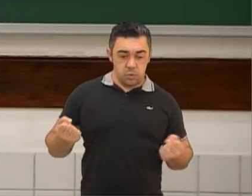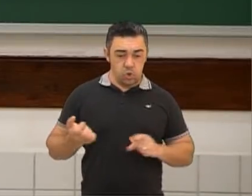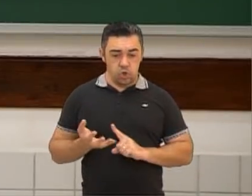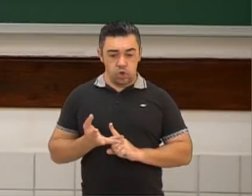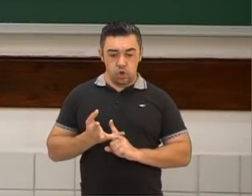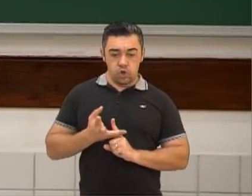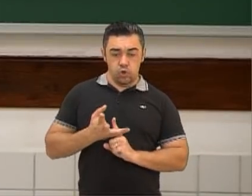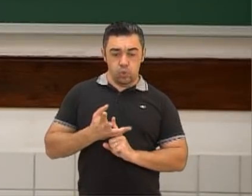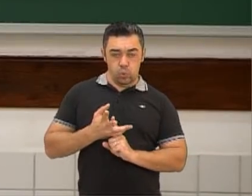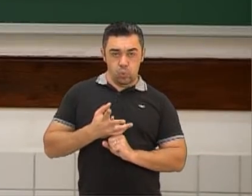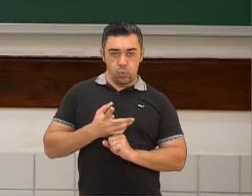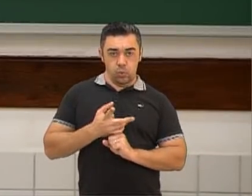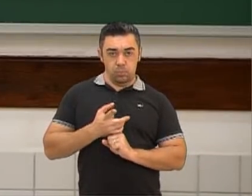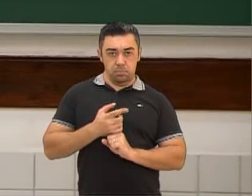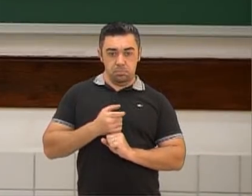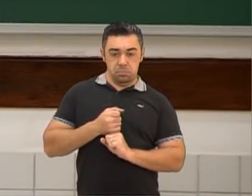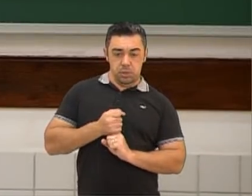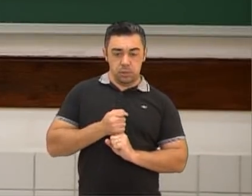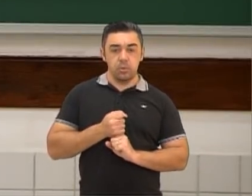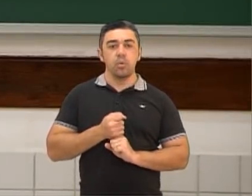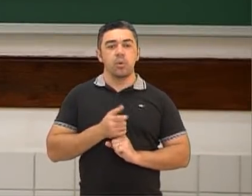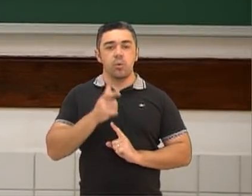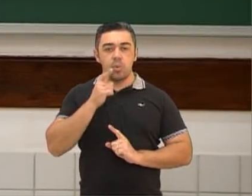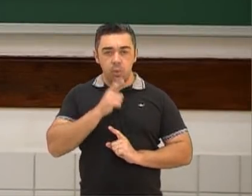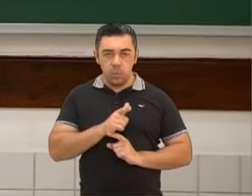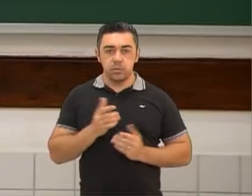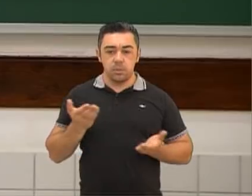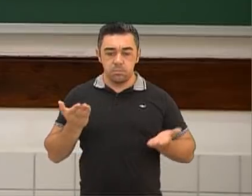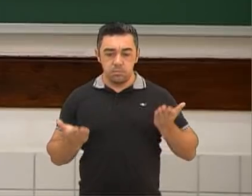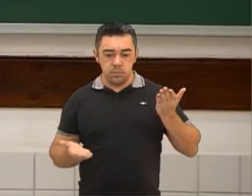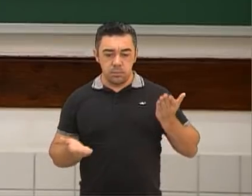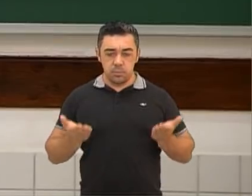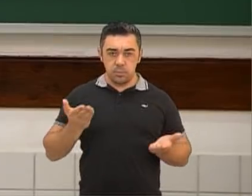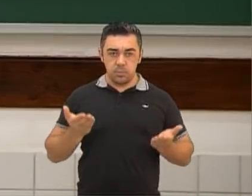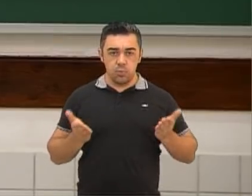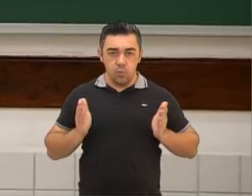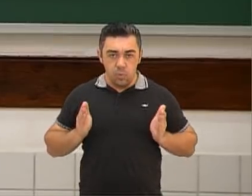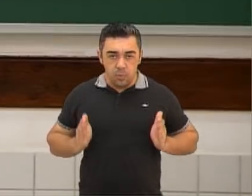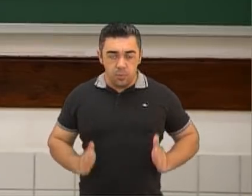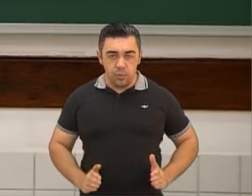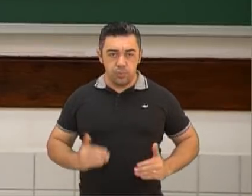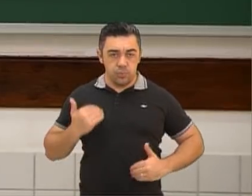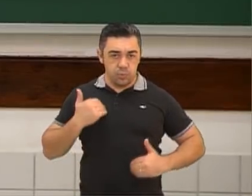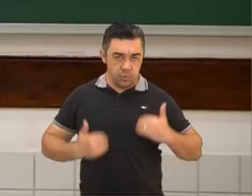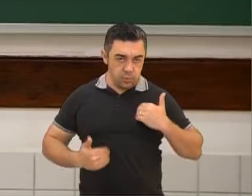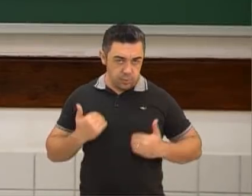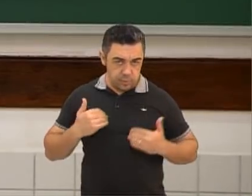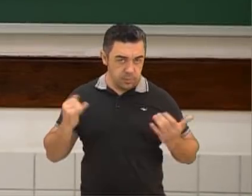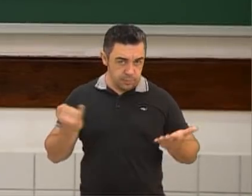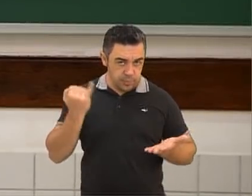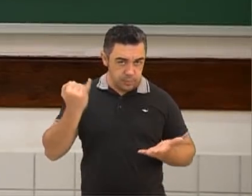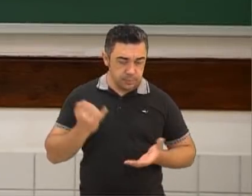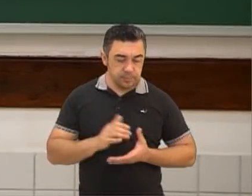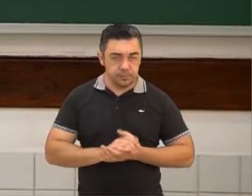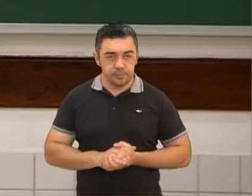ele vai acabar controlando o seu equilíbrio. Isso é muito importante para o